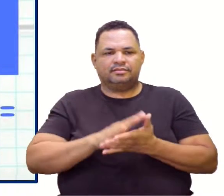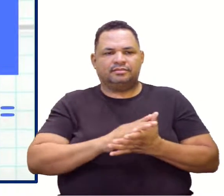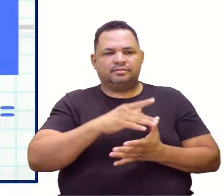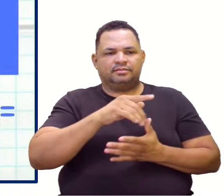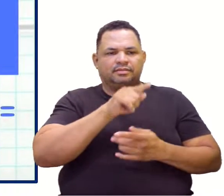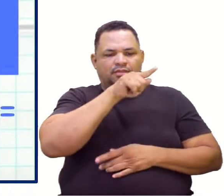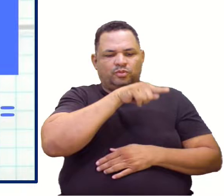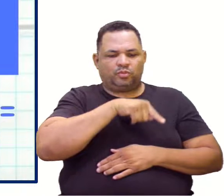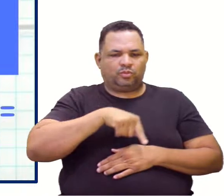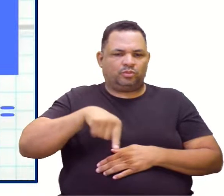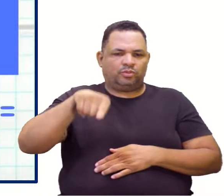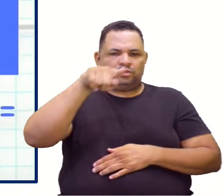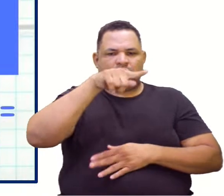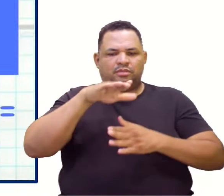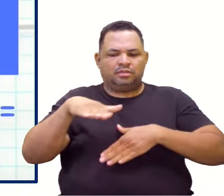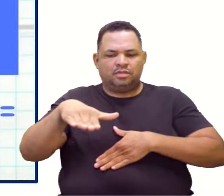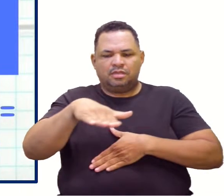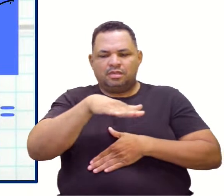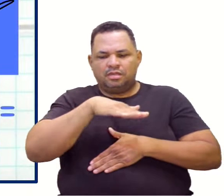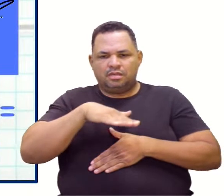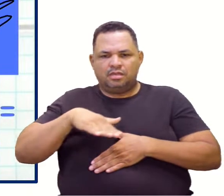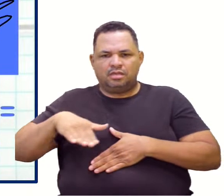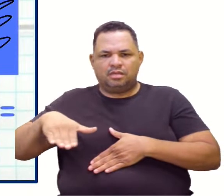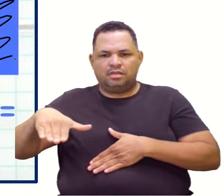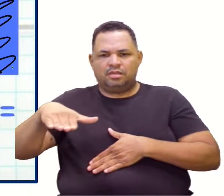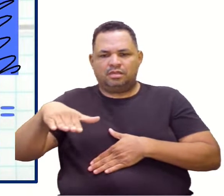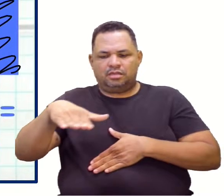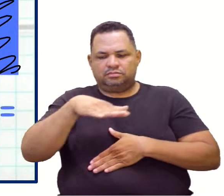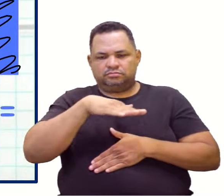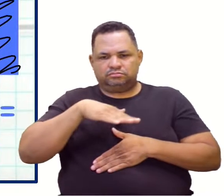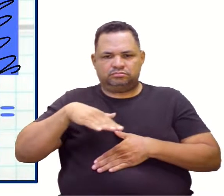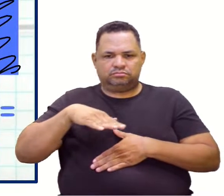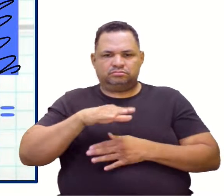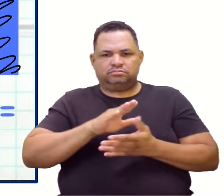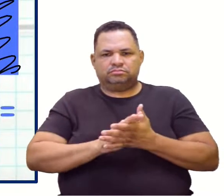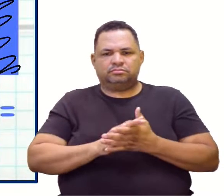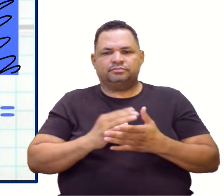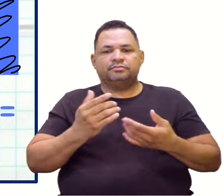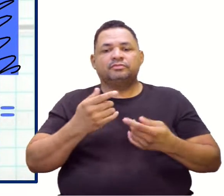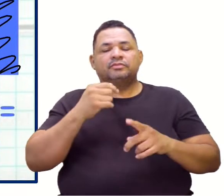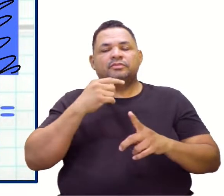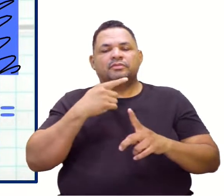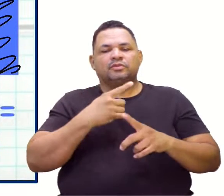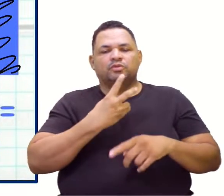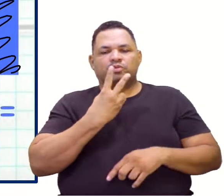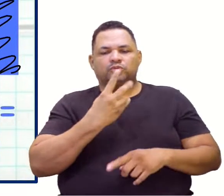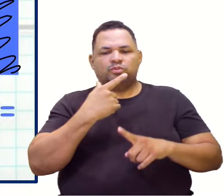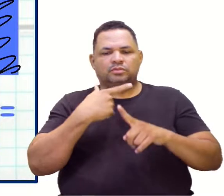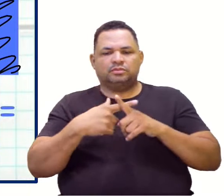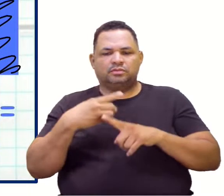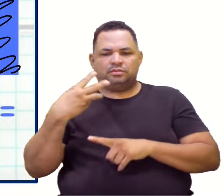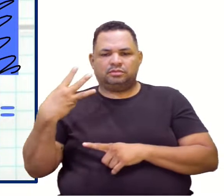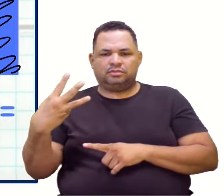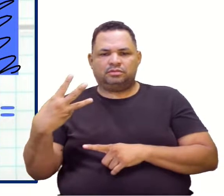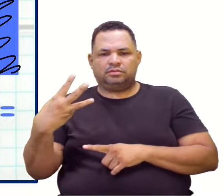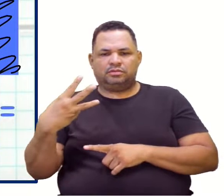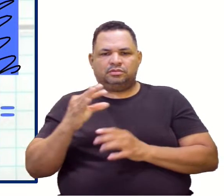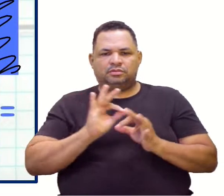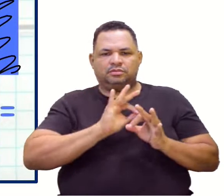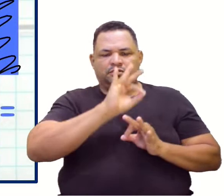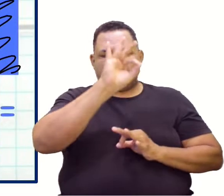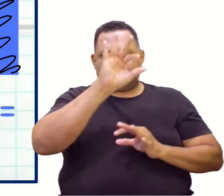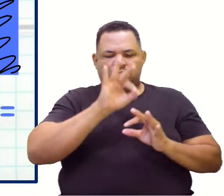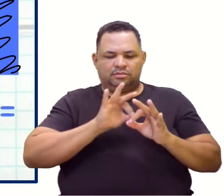fala de contorno, tá? A área a gente quer a superfície, então aqui a gente faz 2 vezes 3, né? A medida da